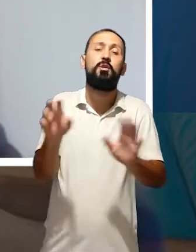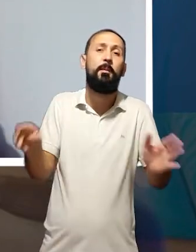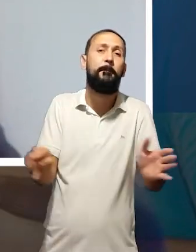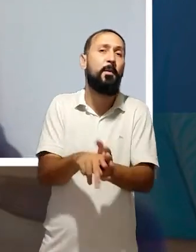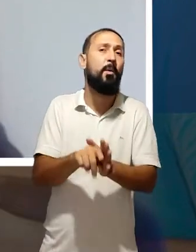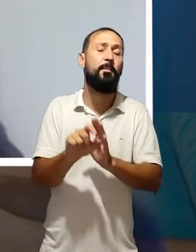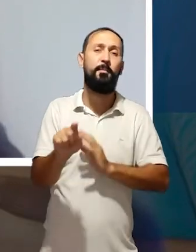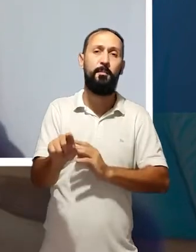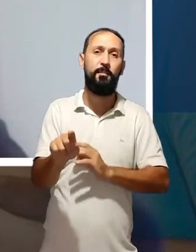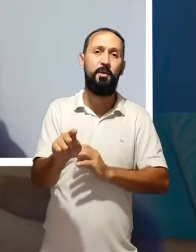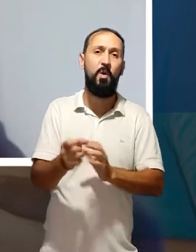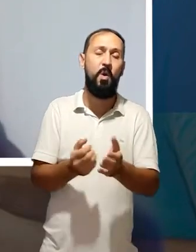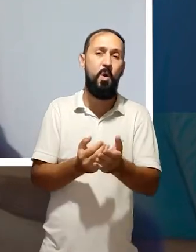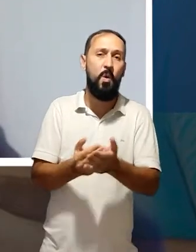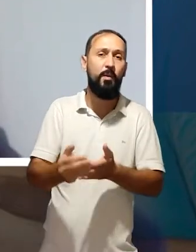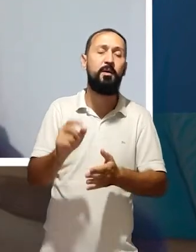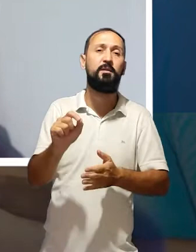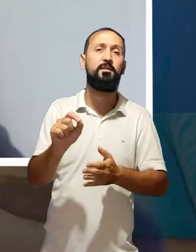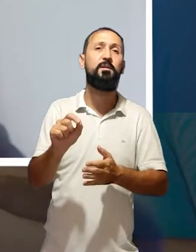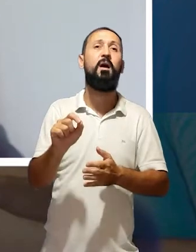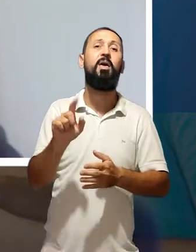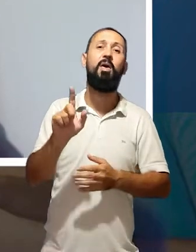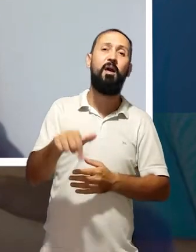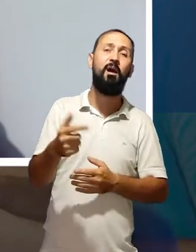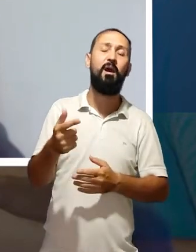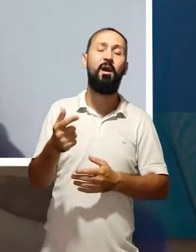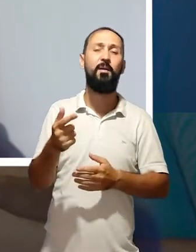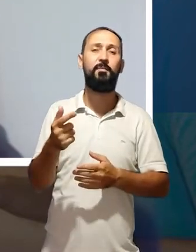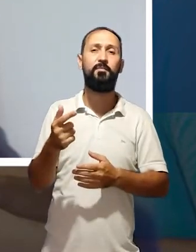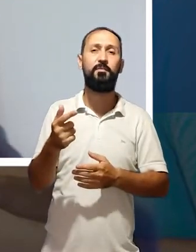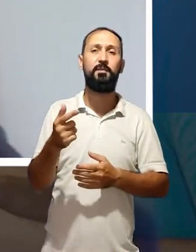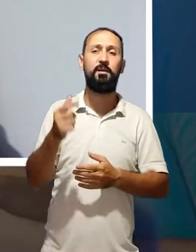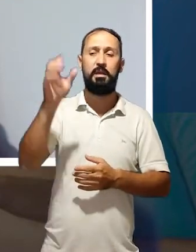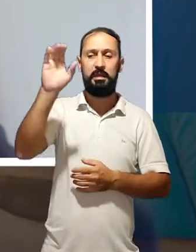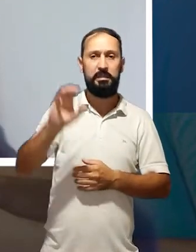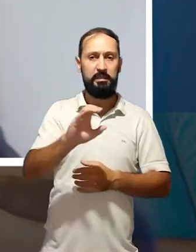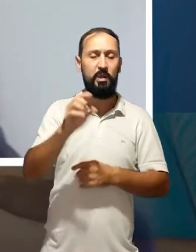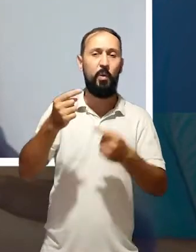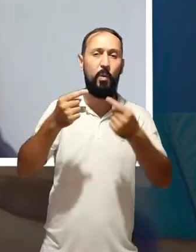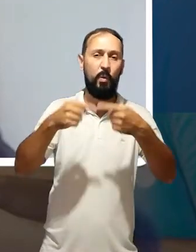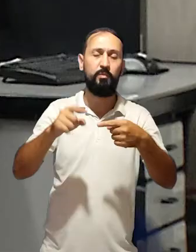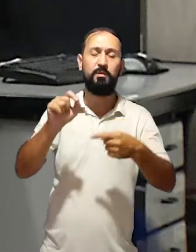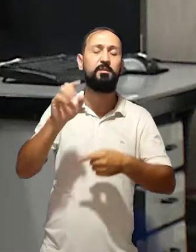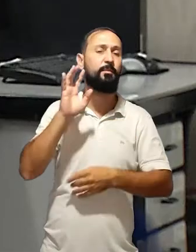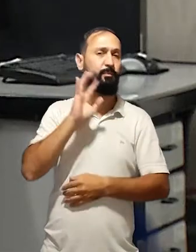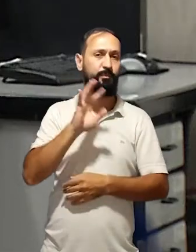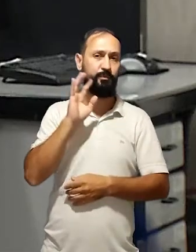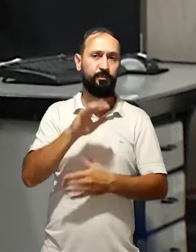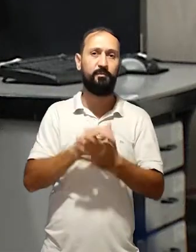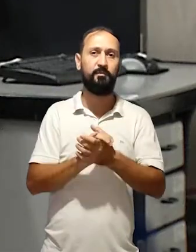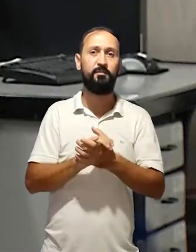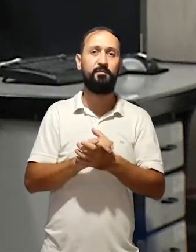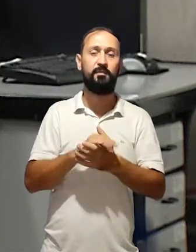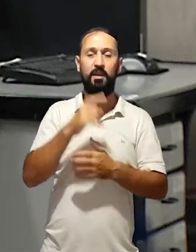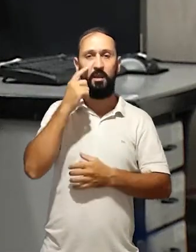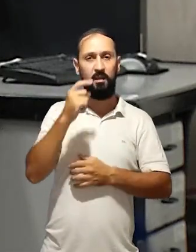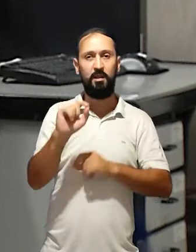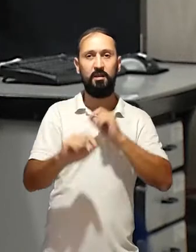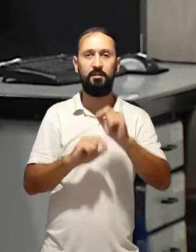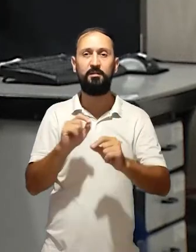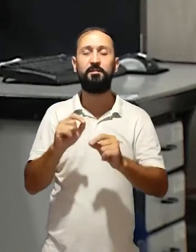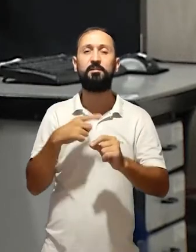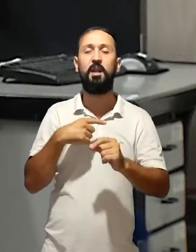única, exclusiva a origem devido ao fato de ser anticristã. Muito legal, e é